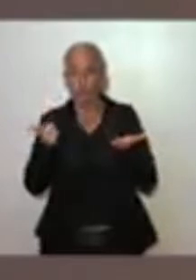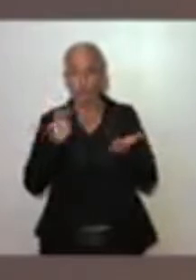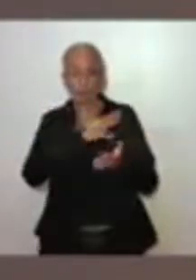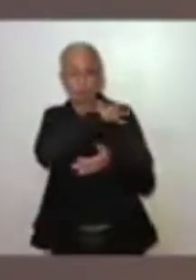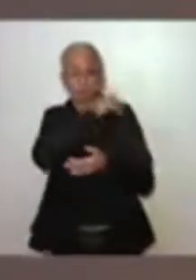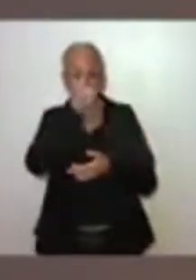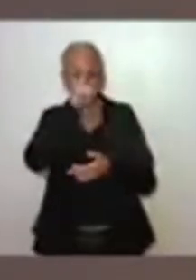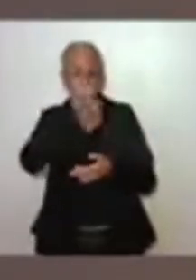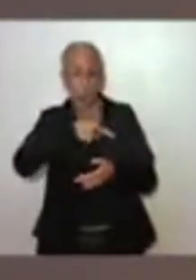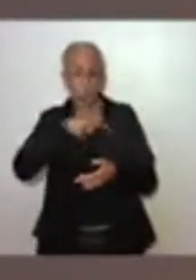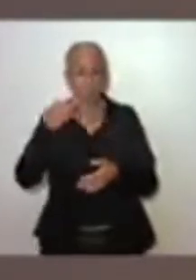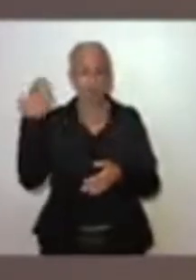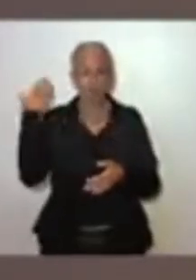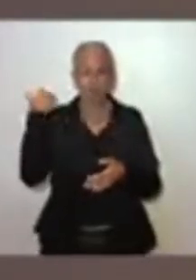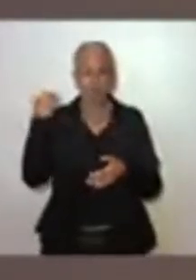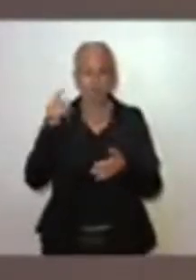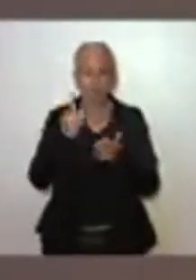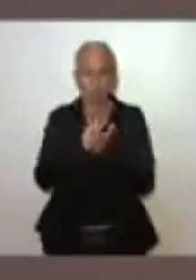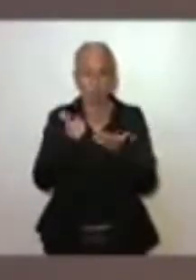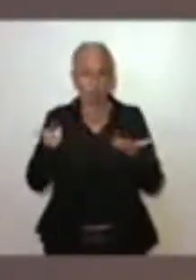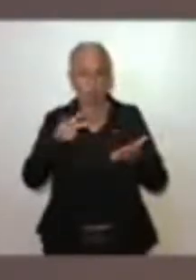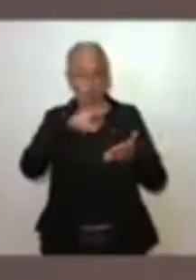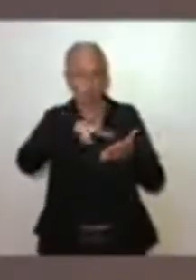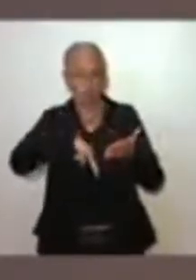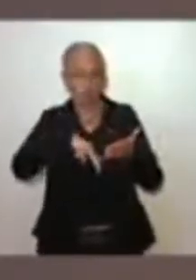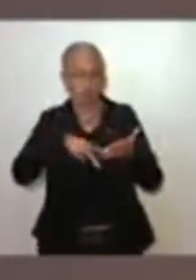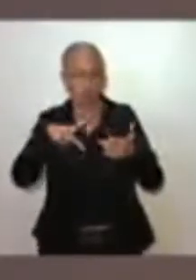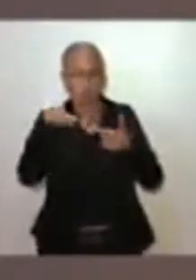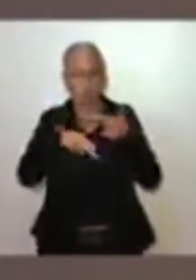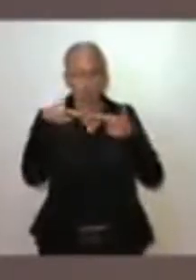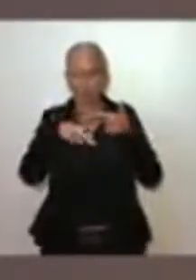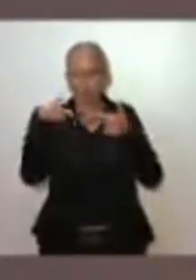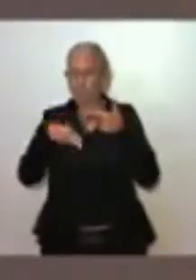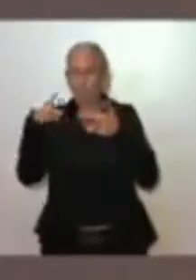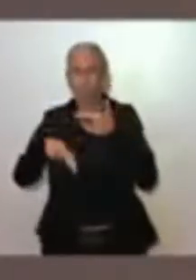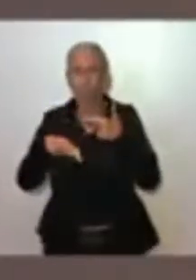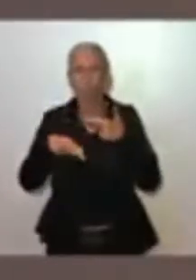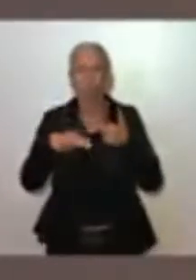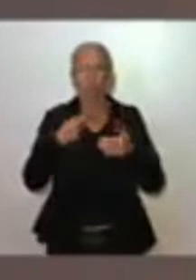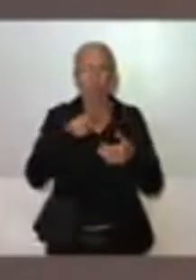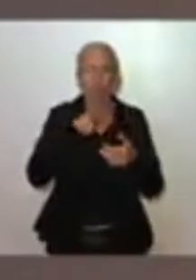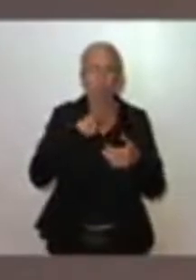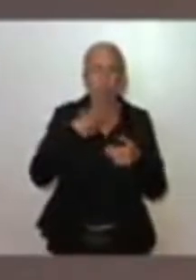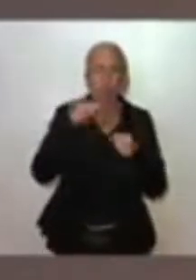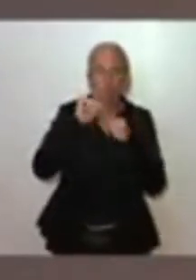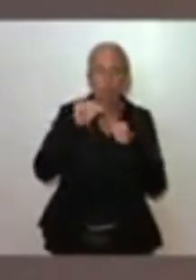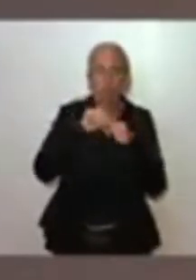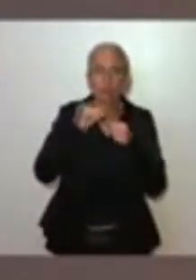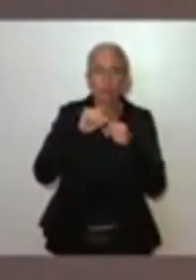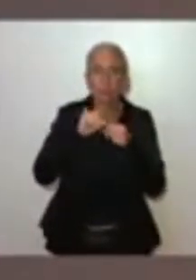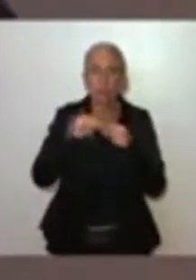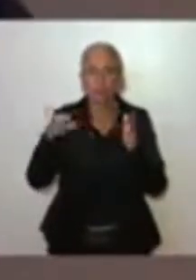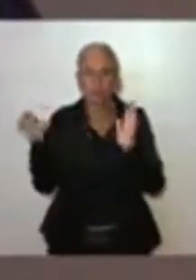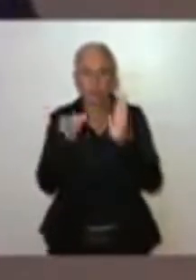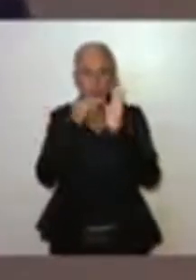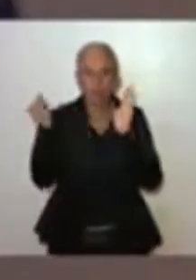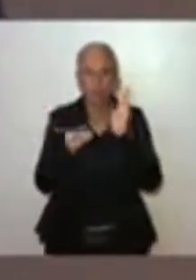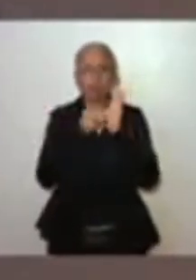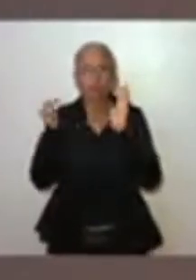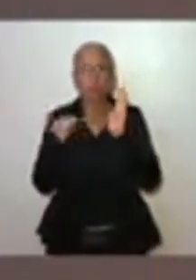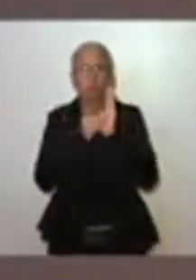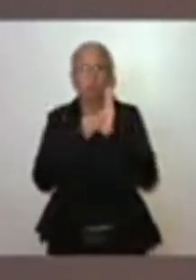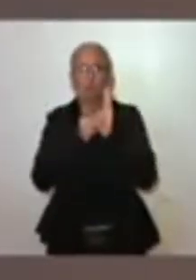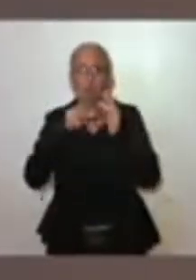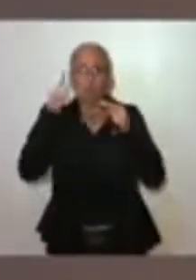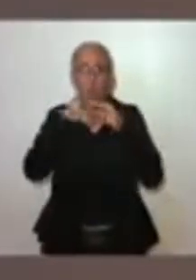da ditadura saiam com o espaços em brancos porque os sensores diziam o que podia sair e o que não podia sair